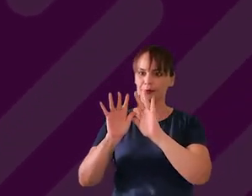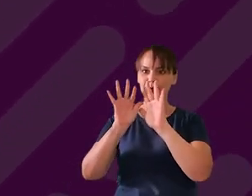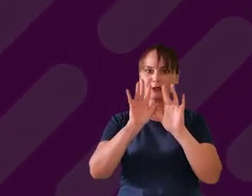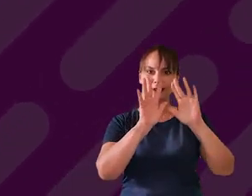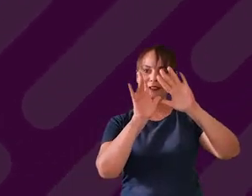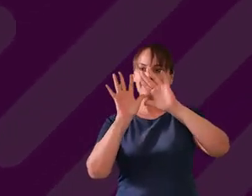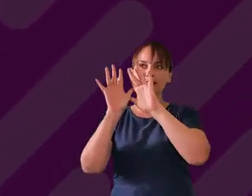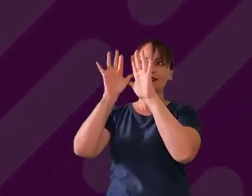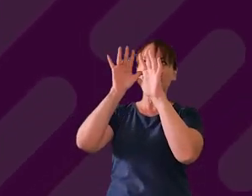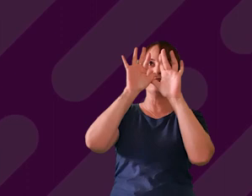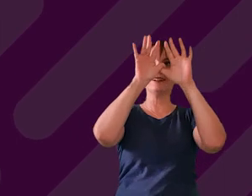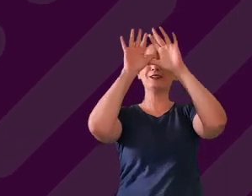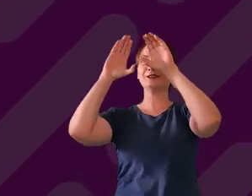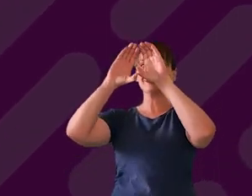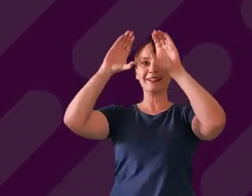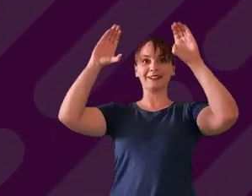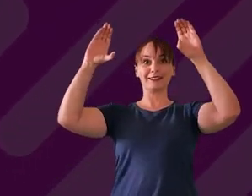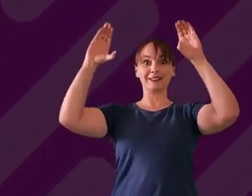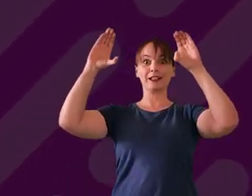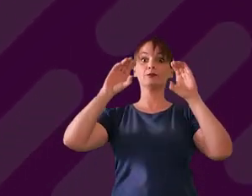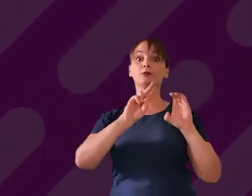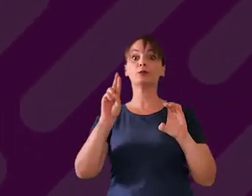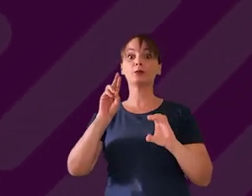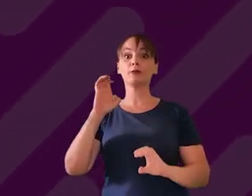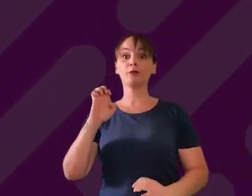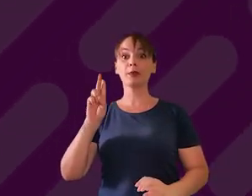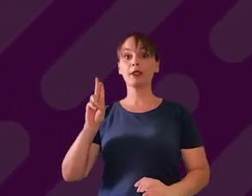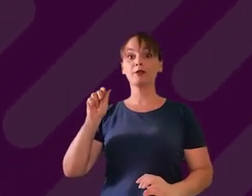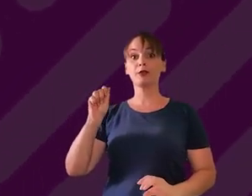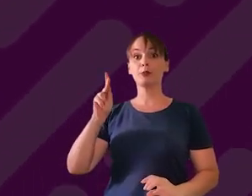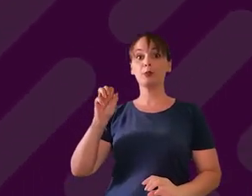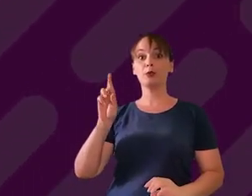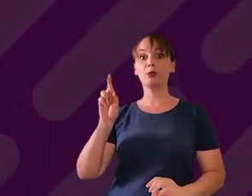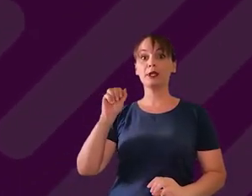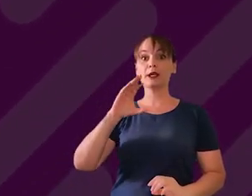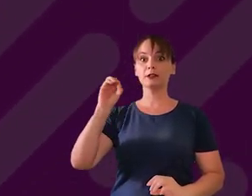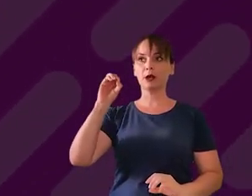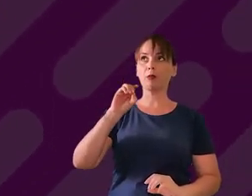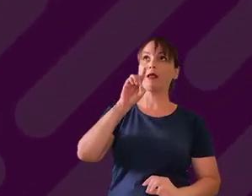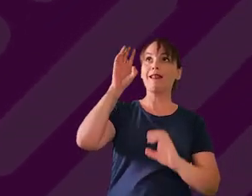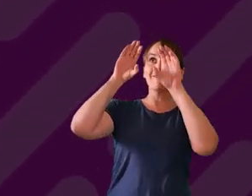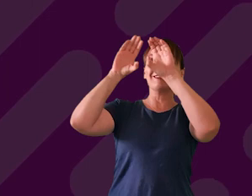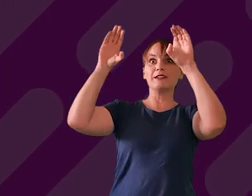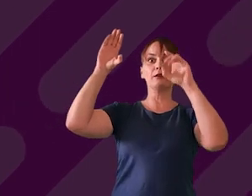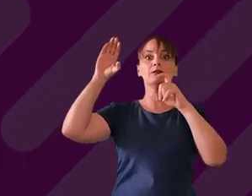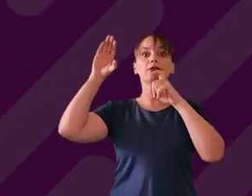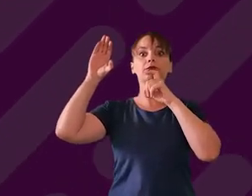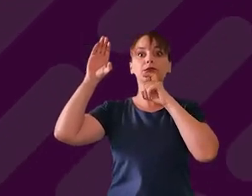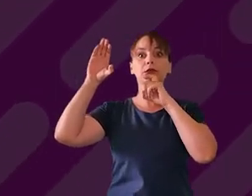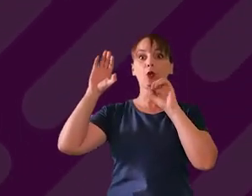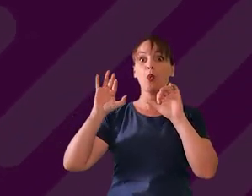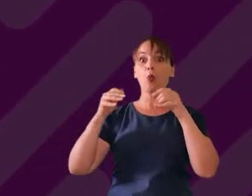para o céu. Essa é a evaporação. O céu é frio e, chegando lá, o